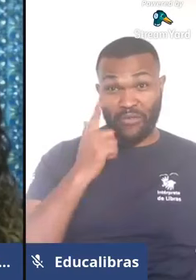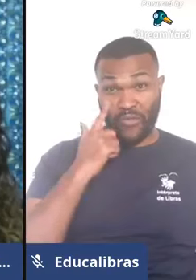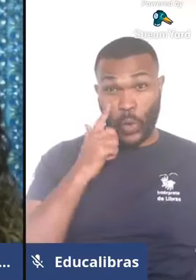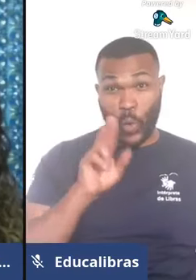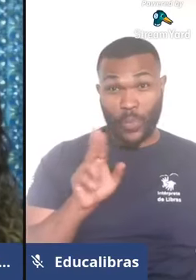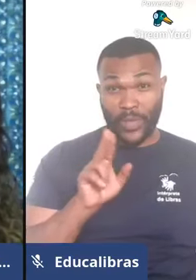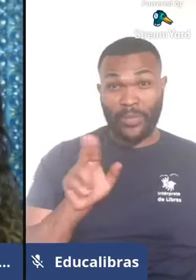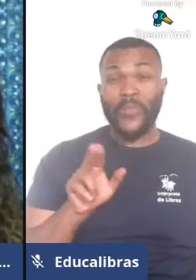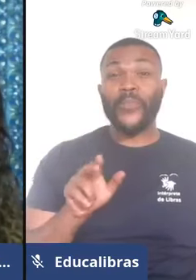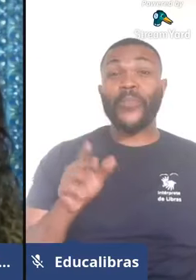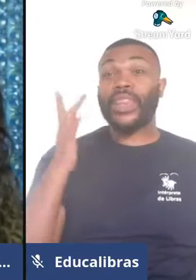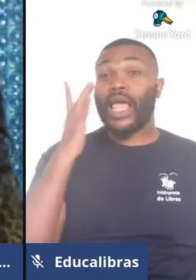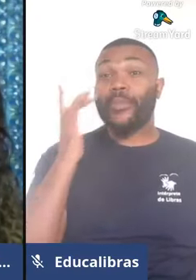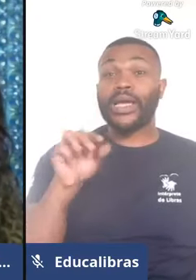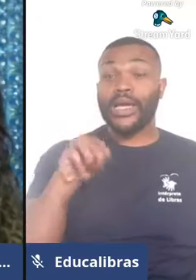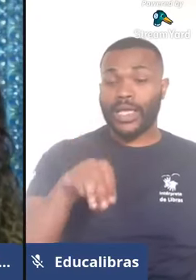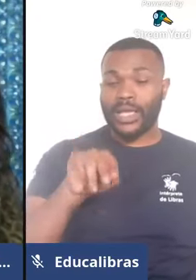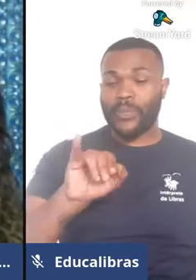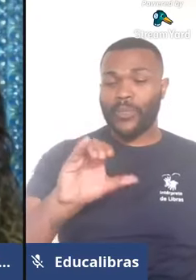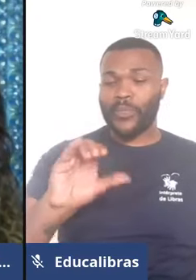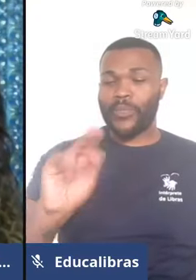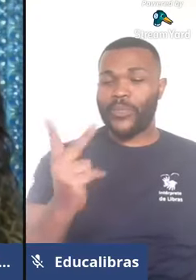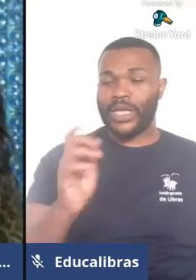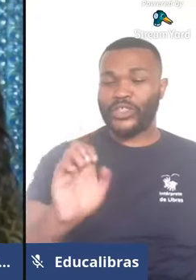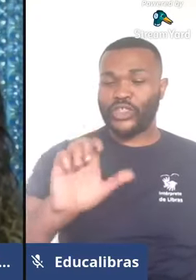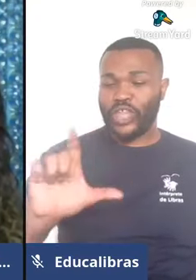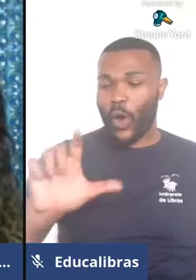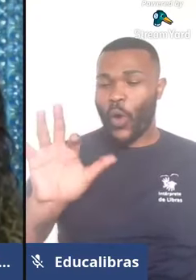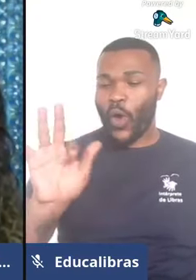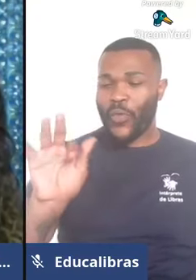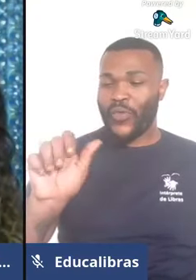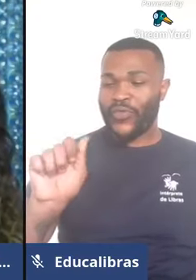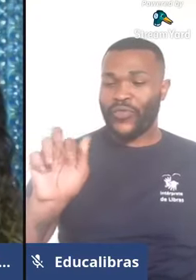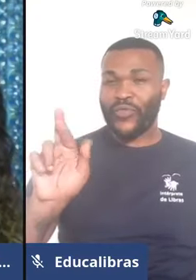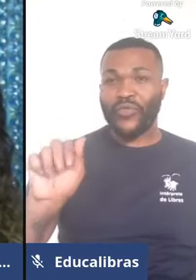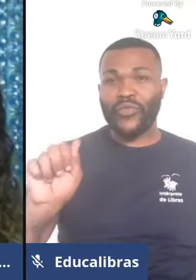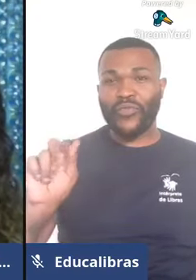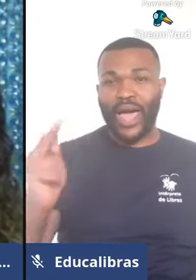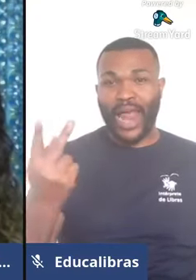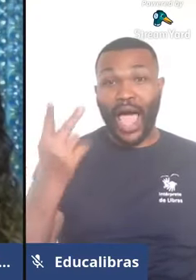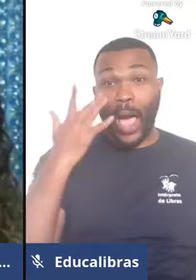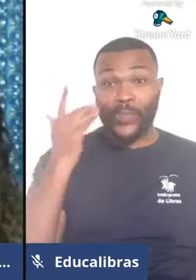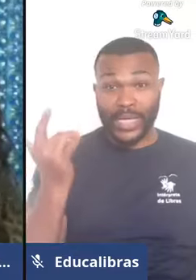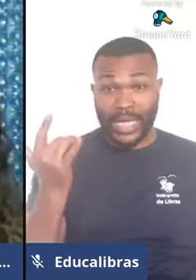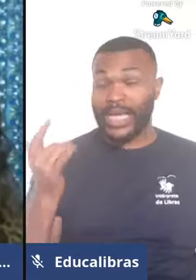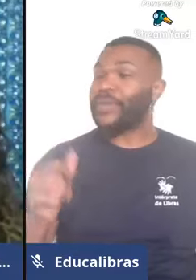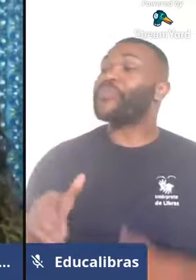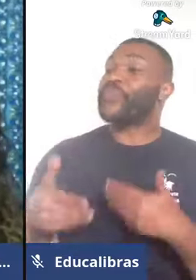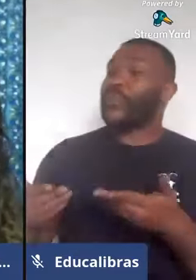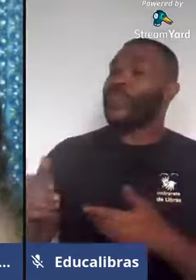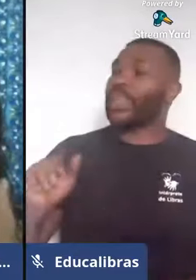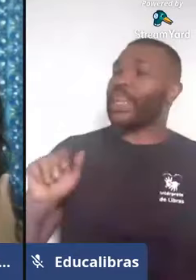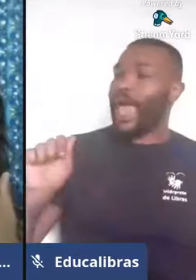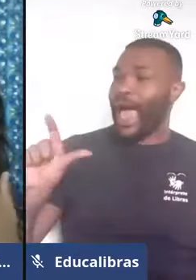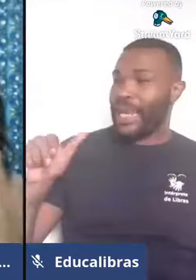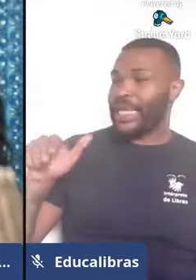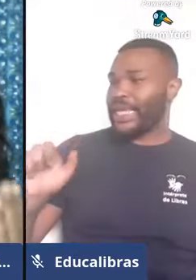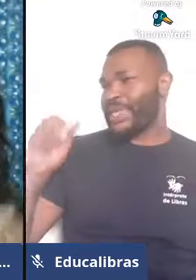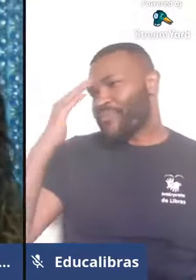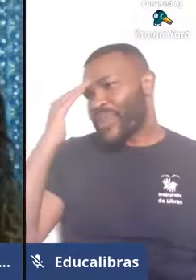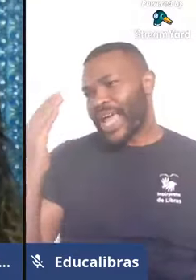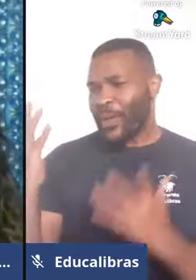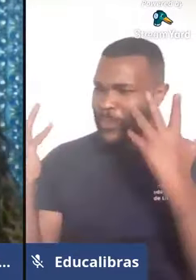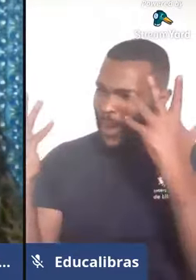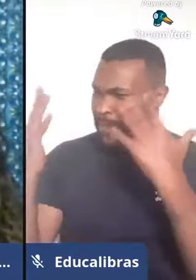então, amanhã Michel Fará, nosso grande amigo Michel Fará. Aline, muito obrigado mais uma vez, parabéns, brigadão,